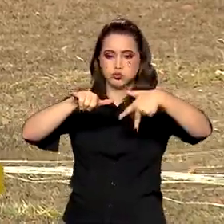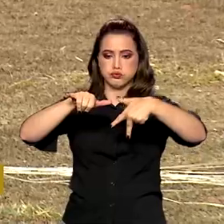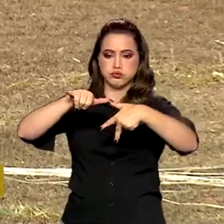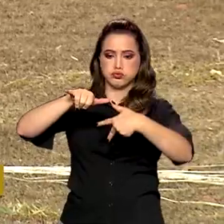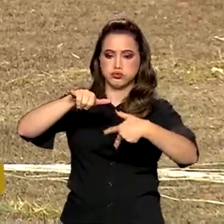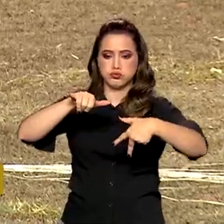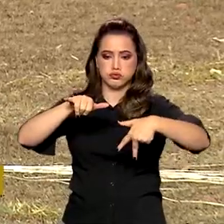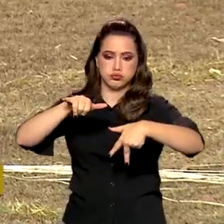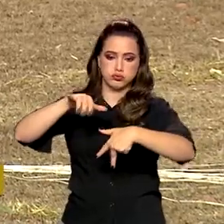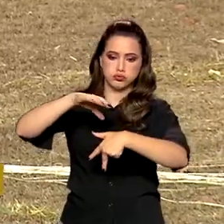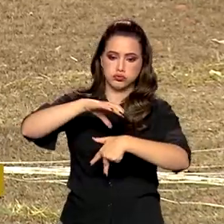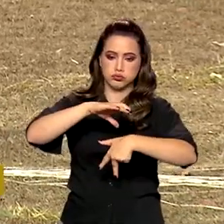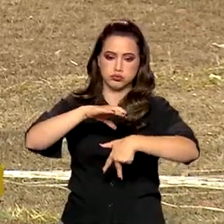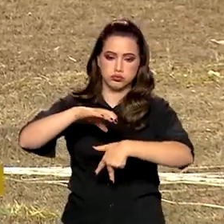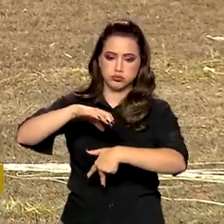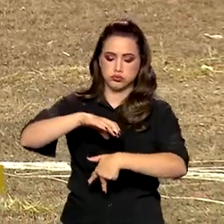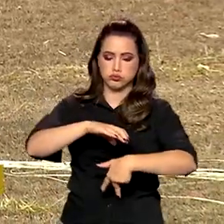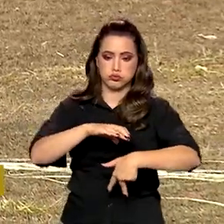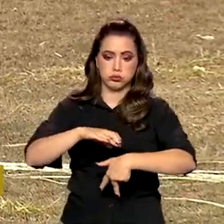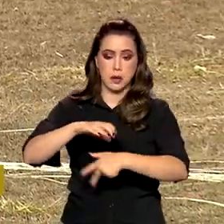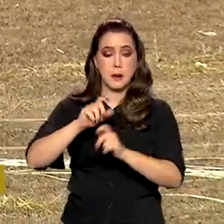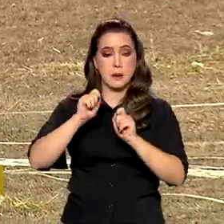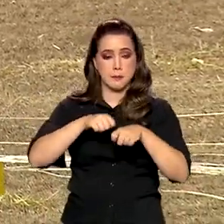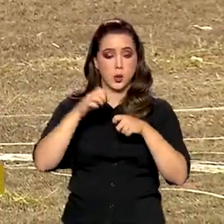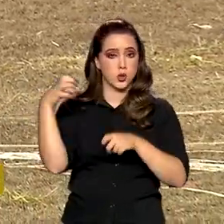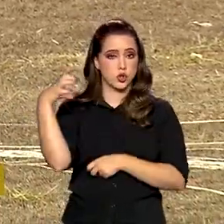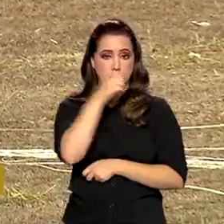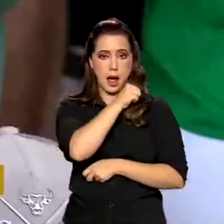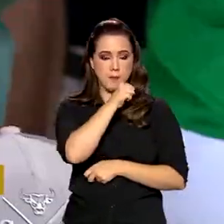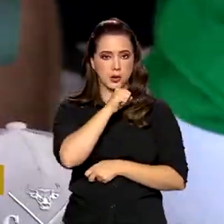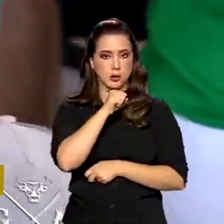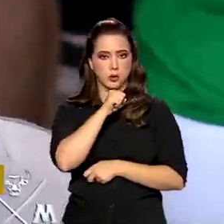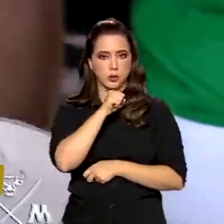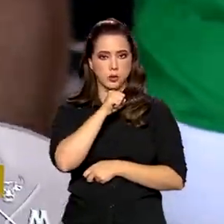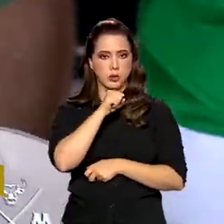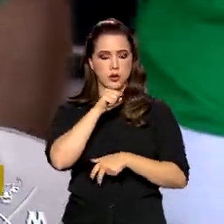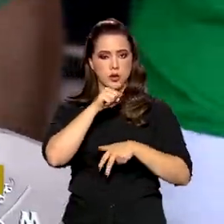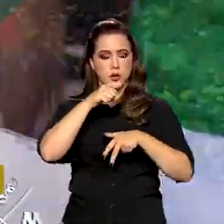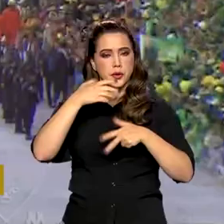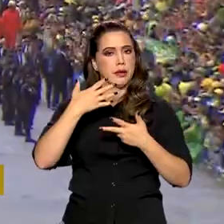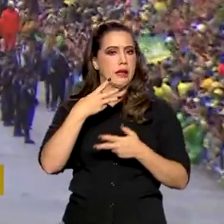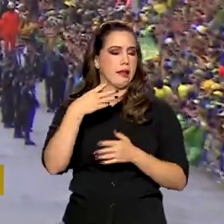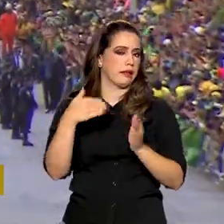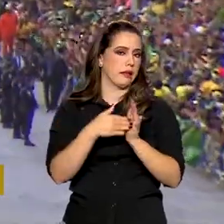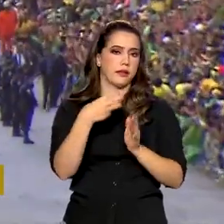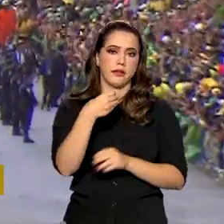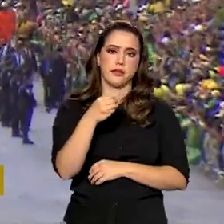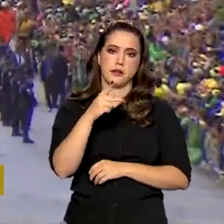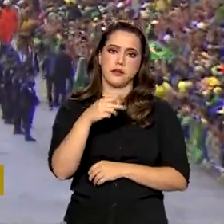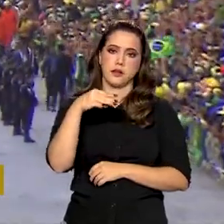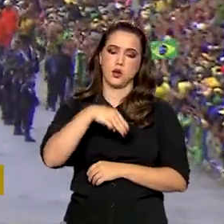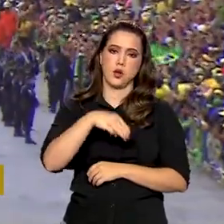pode navegar horizontalmente até 30 quilômetros de navegação. Então, vai depender da missão. Então,